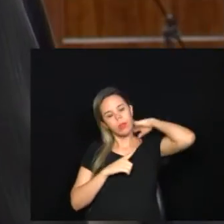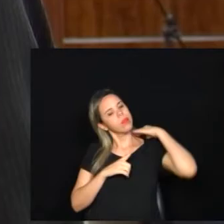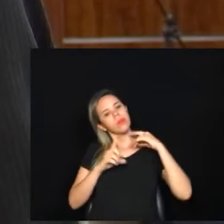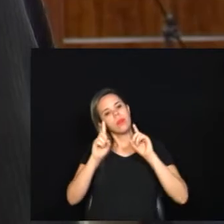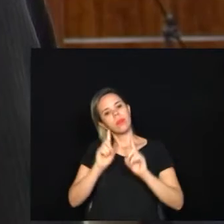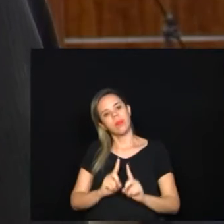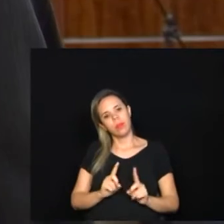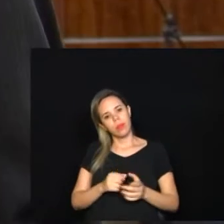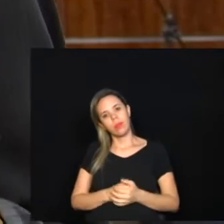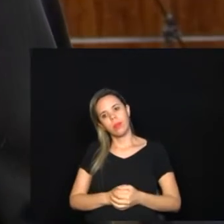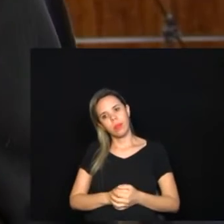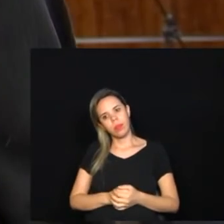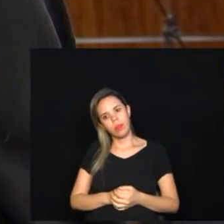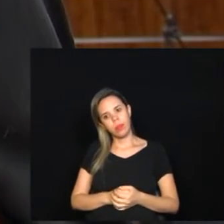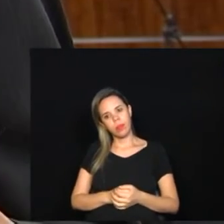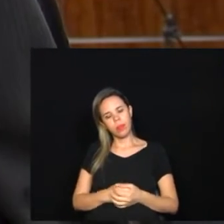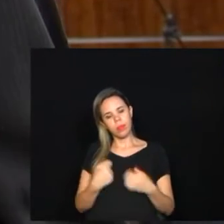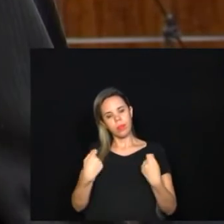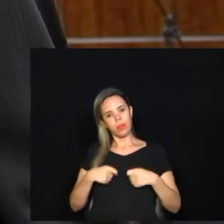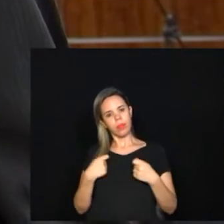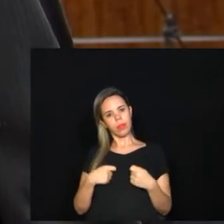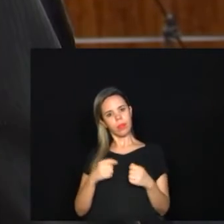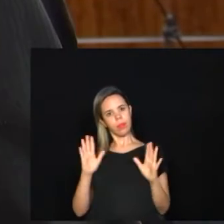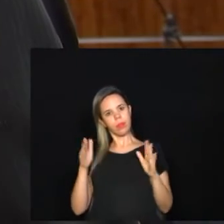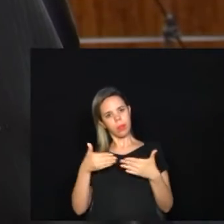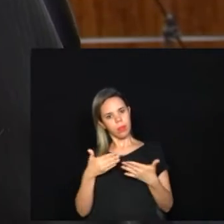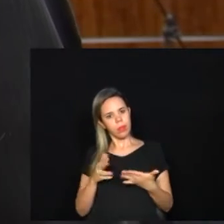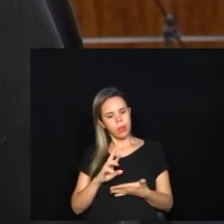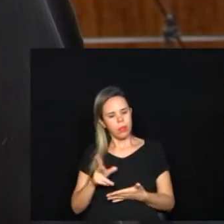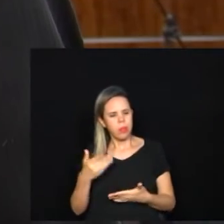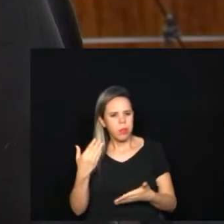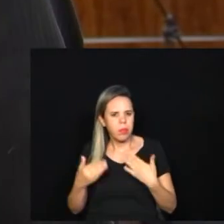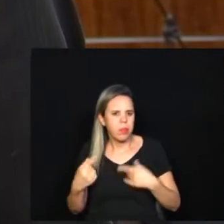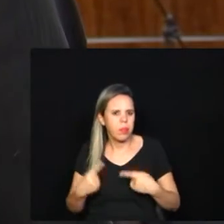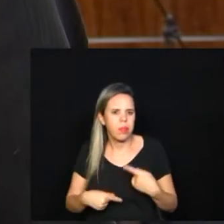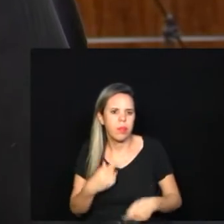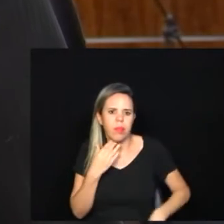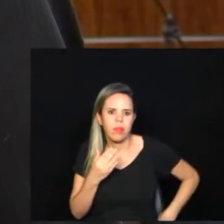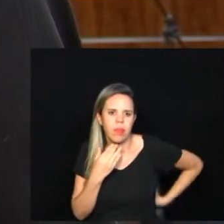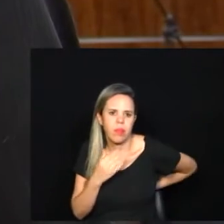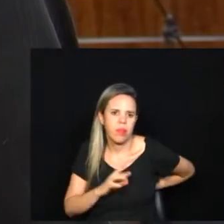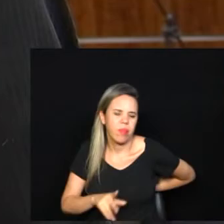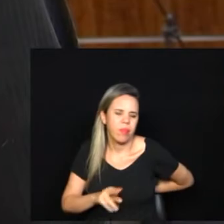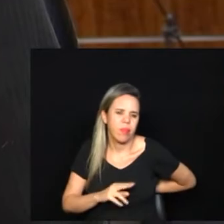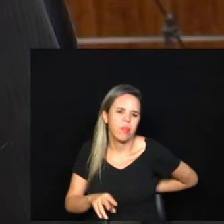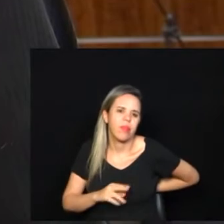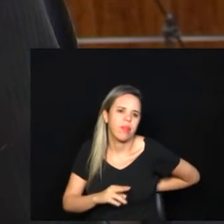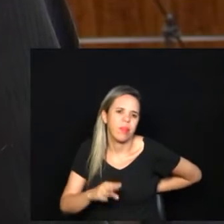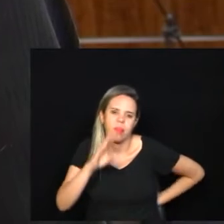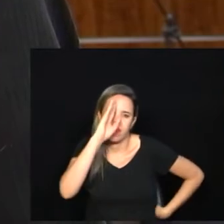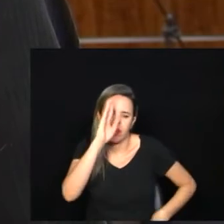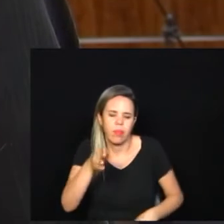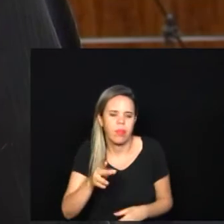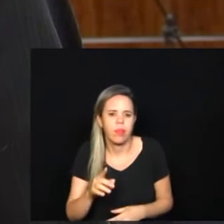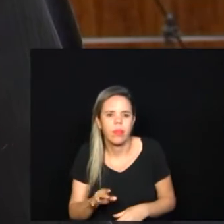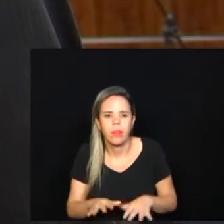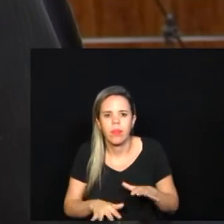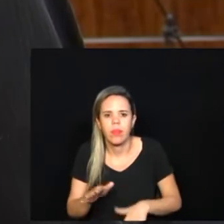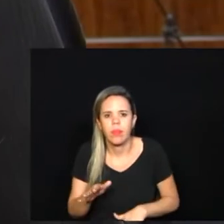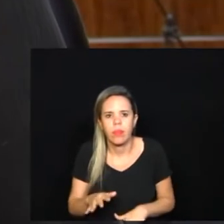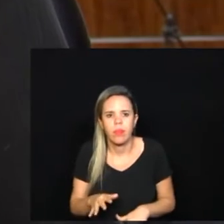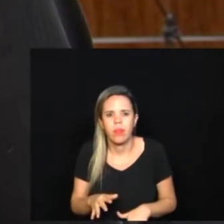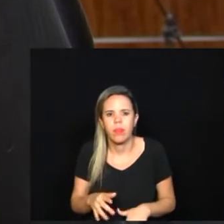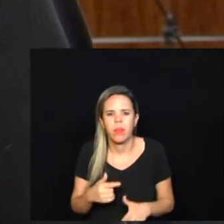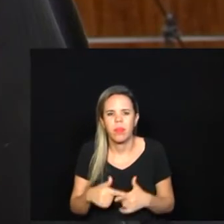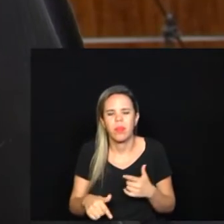de deficiência. A gente precisa se concentrar nisso e não em debates que muitas vezes não são os principais e que muitas vezes